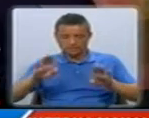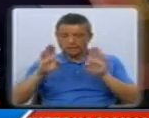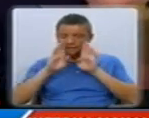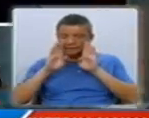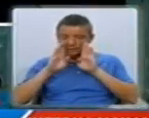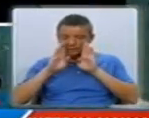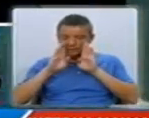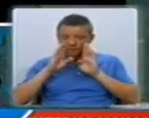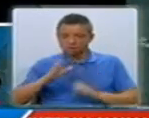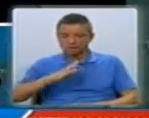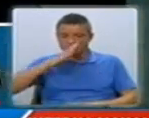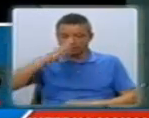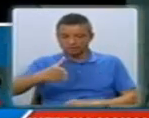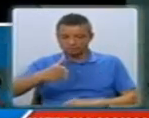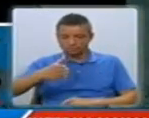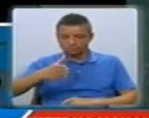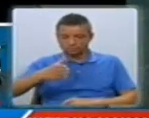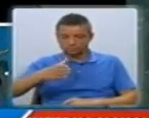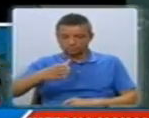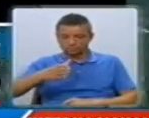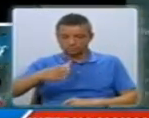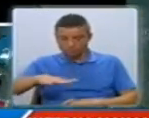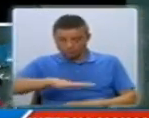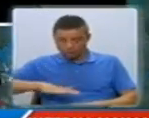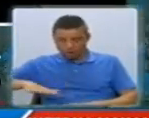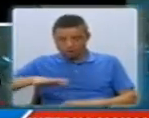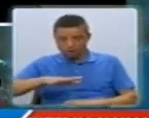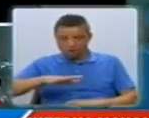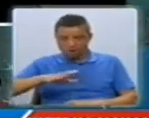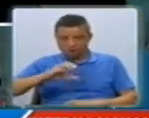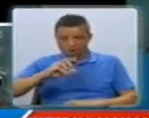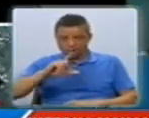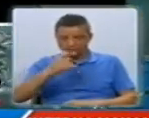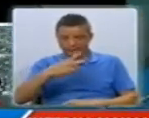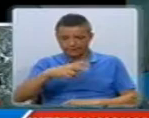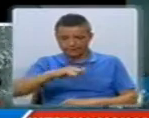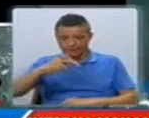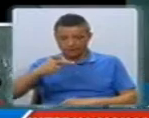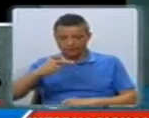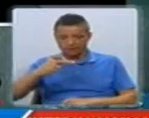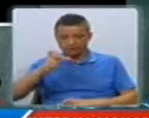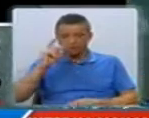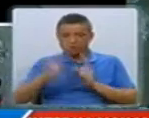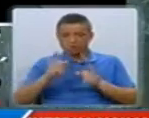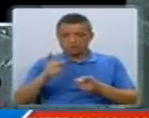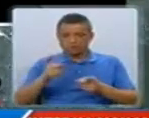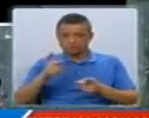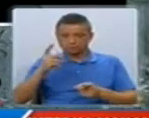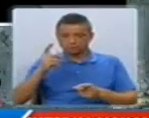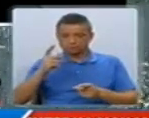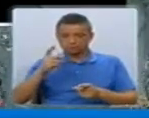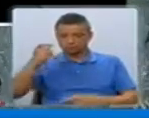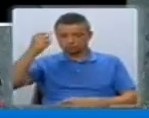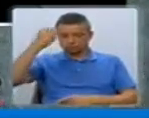que eu disse uma aparente contradição. Olivina no manto e não há olivina à superfície, então o que é que se passa aqui? Bem, por uma razão simples, temos que ir à